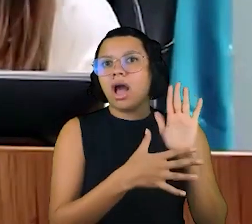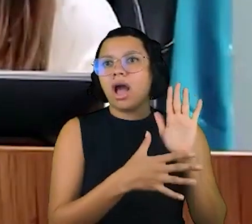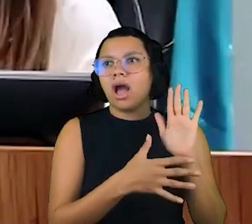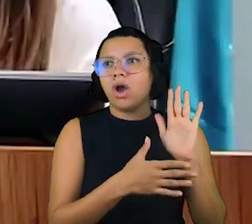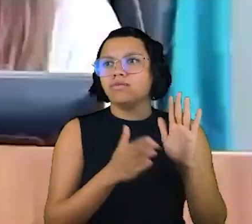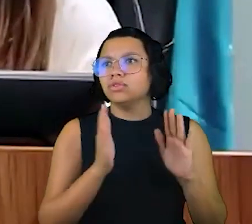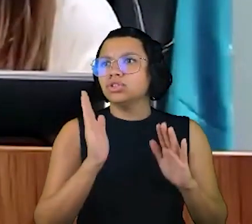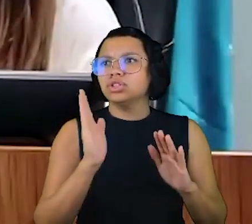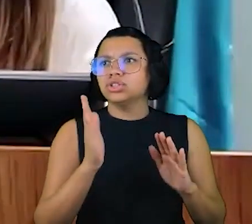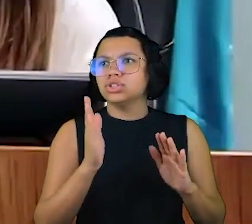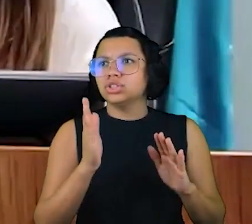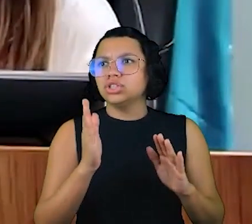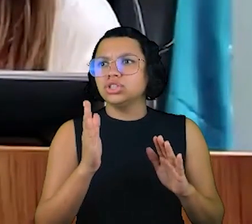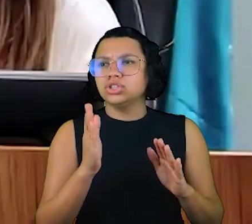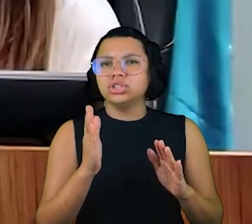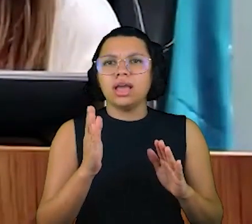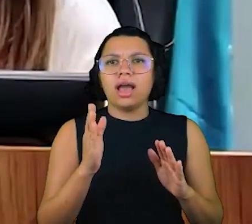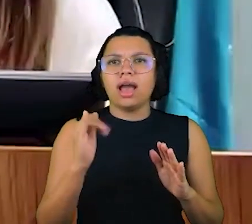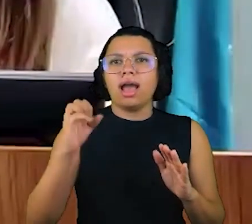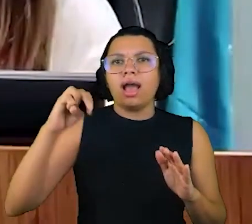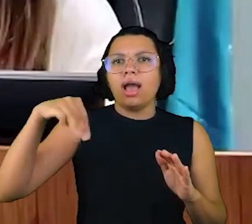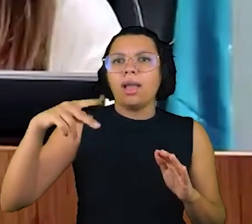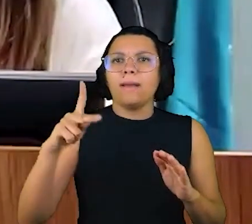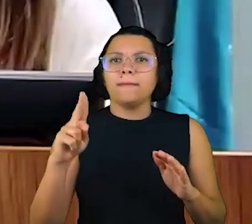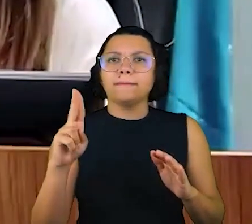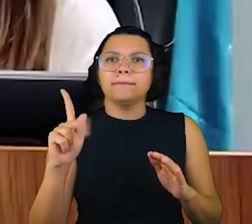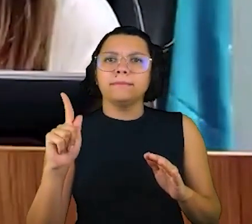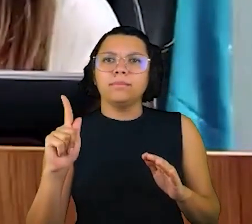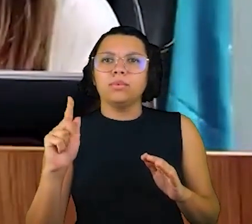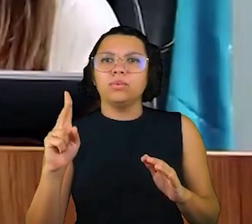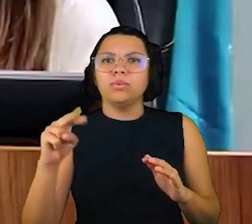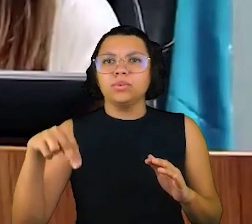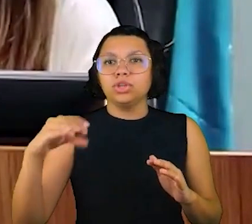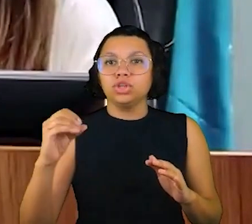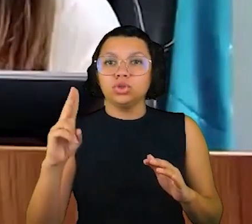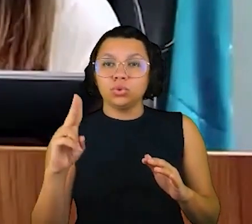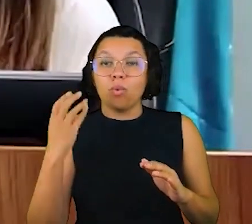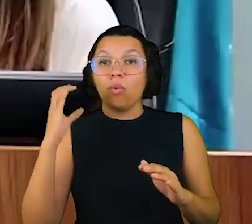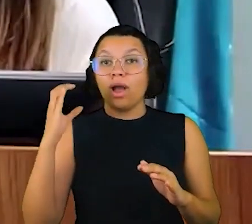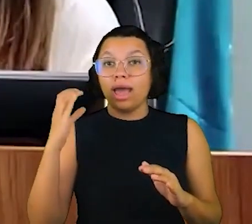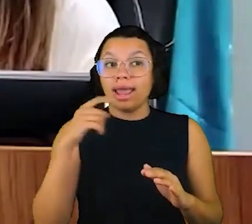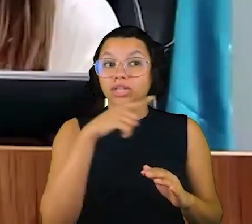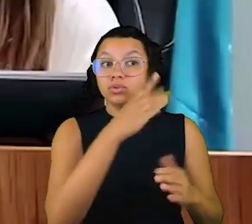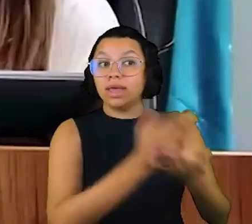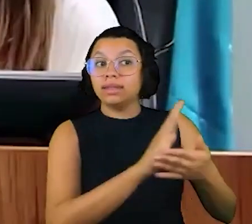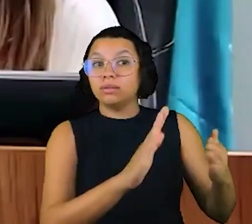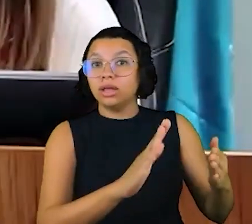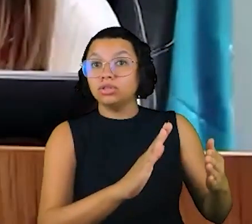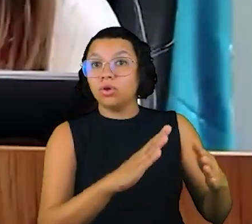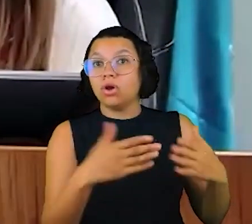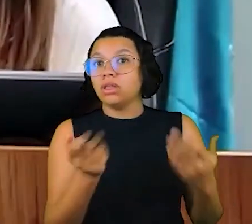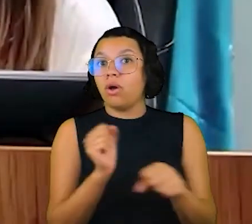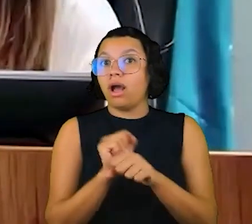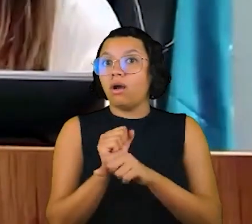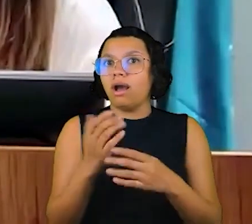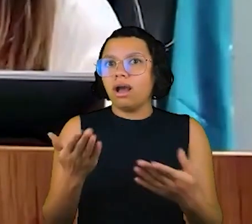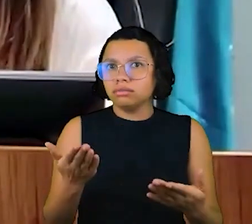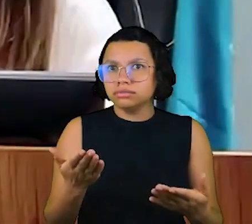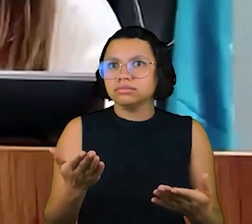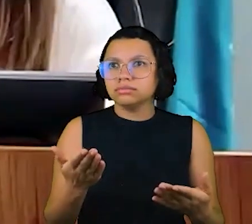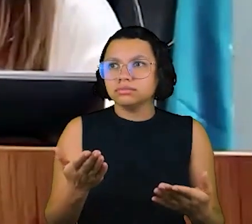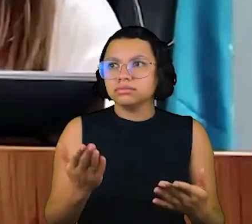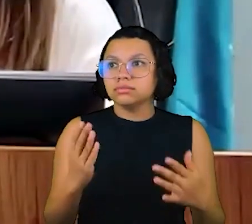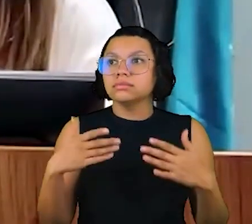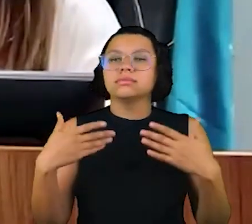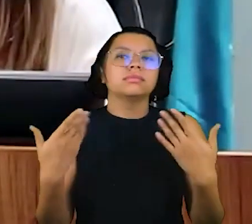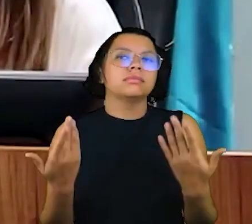embargos. Você já impugnou o crédito na anulatória, suspende a execução, aguarda o julgamento da anulatória. O melhor